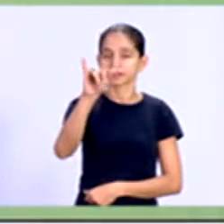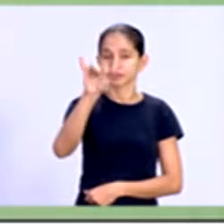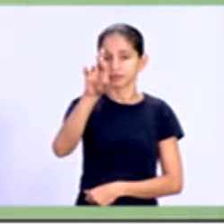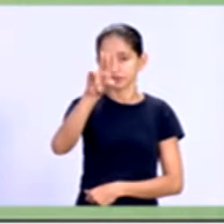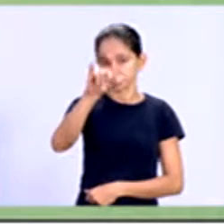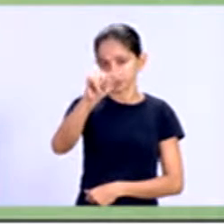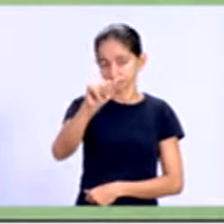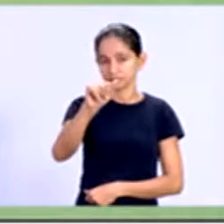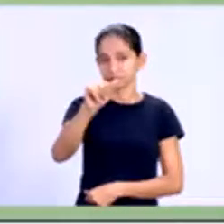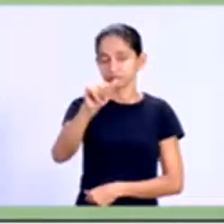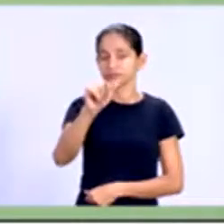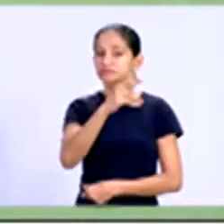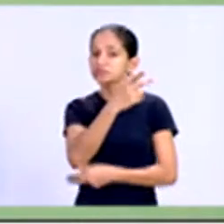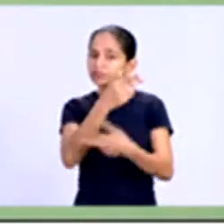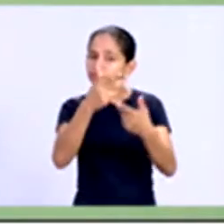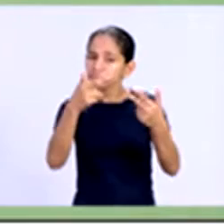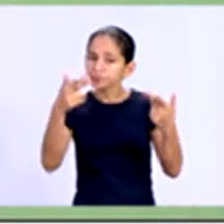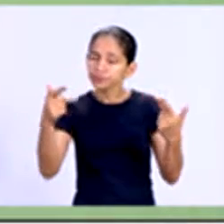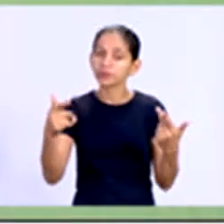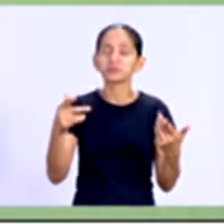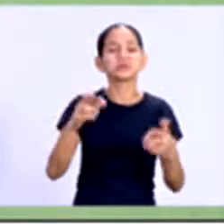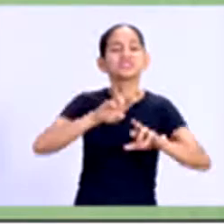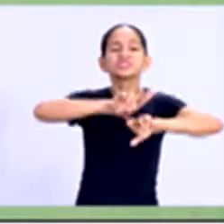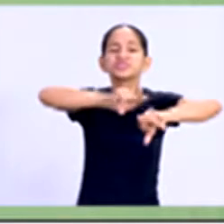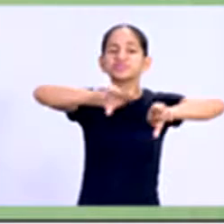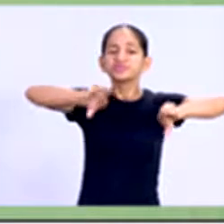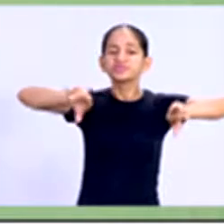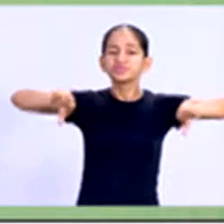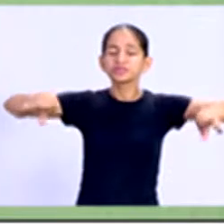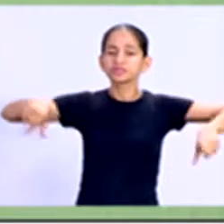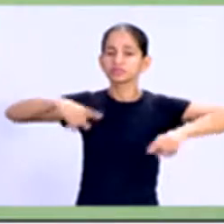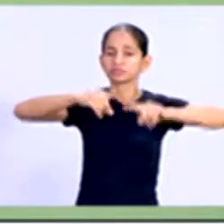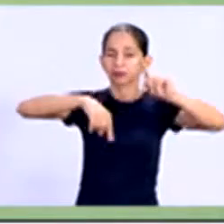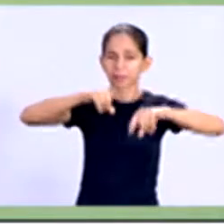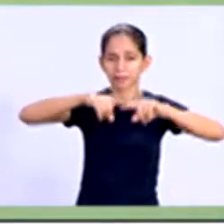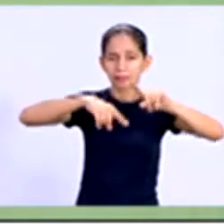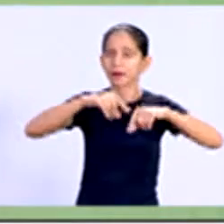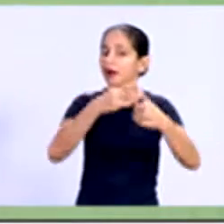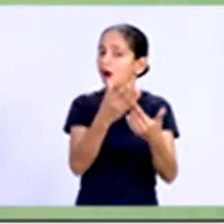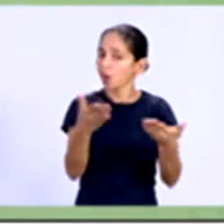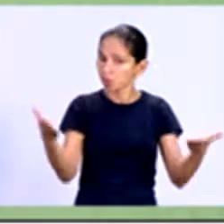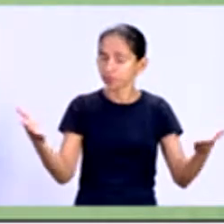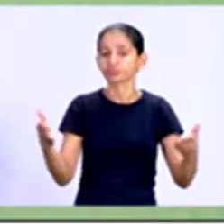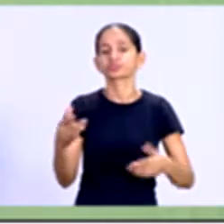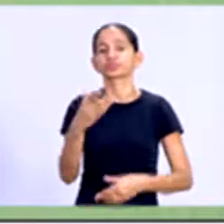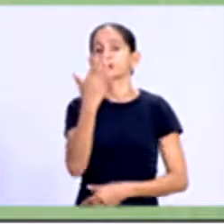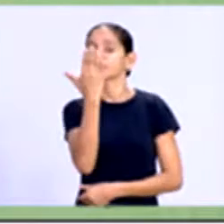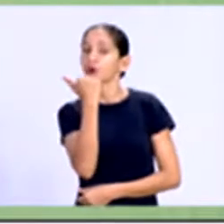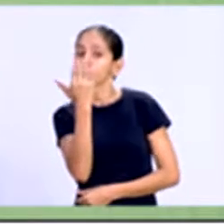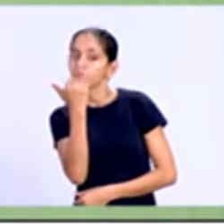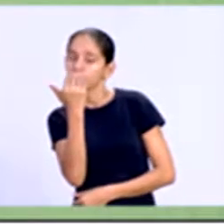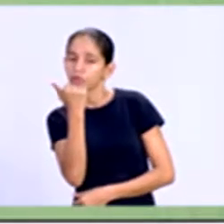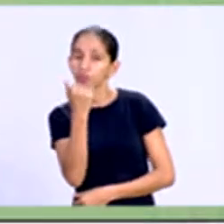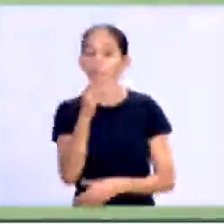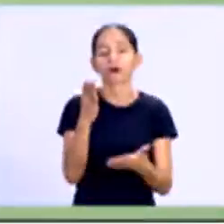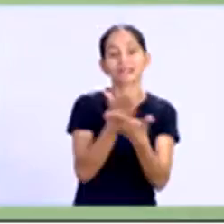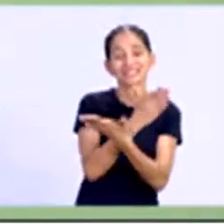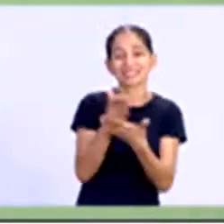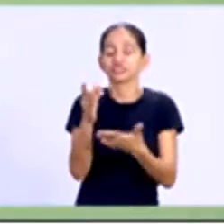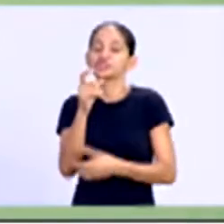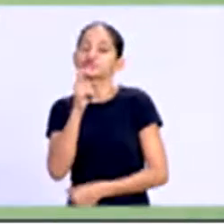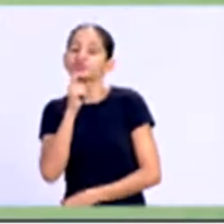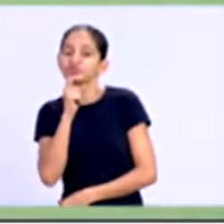Aeronomas, que são encontradas em diversos produtos, principalmente em alimentos refrigerados,